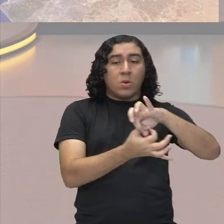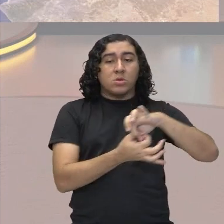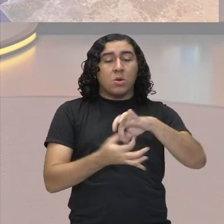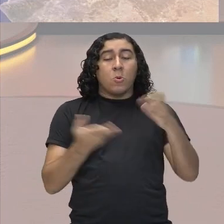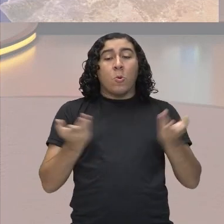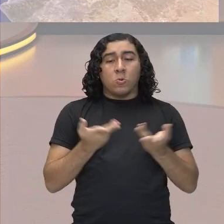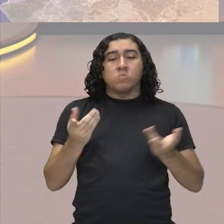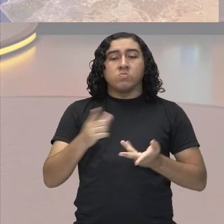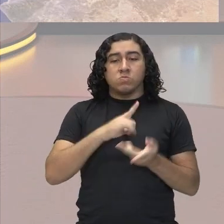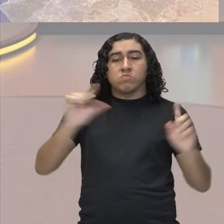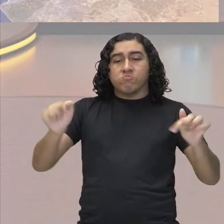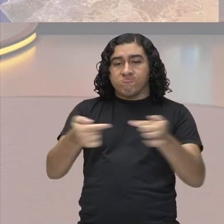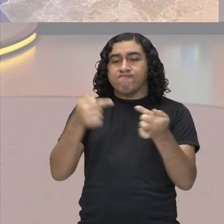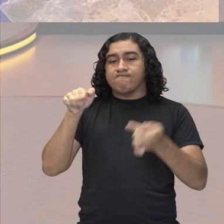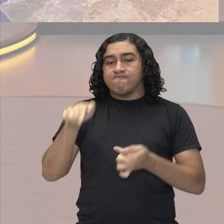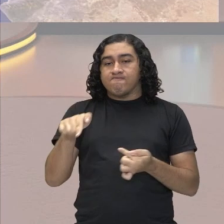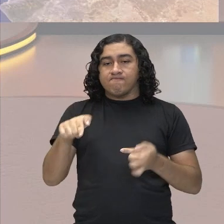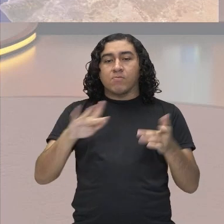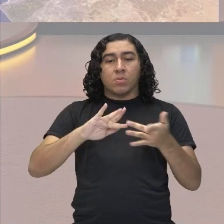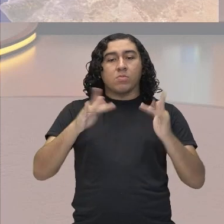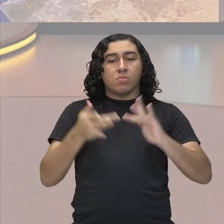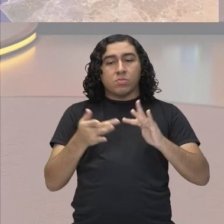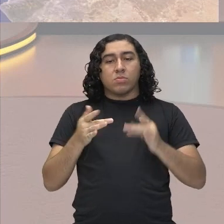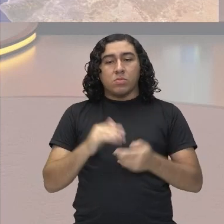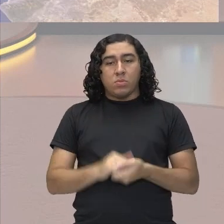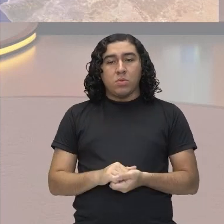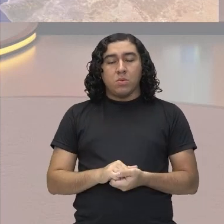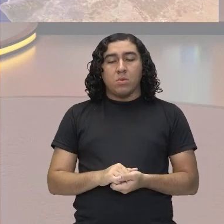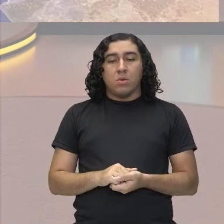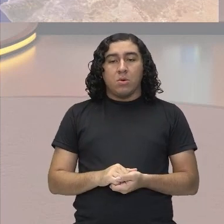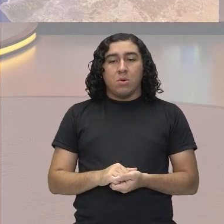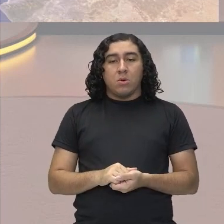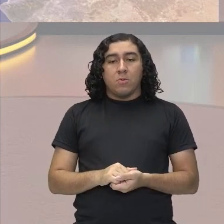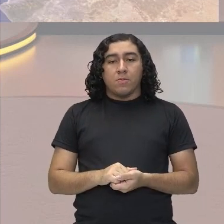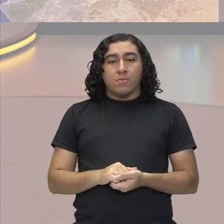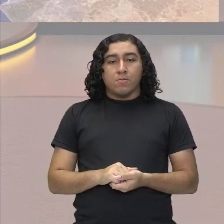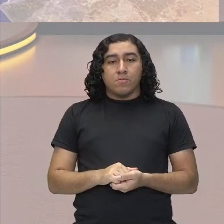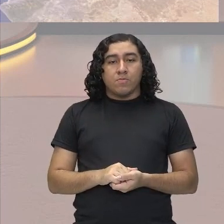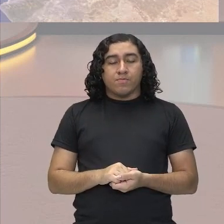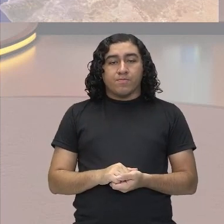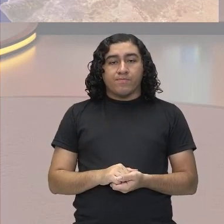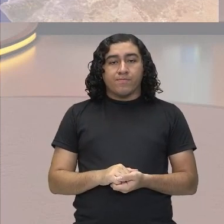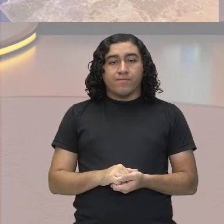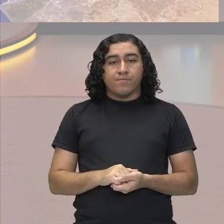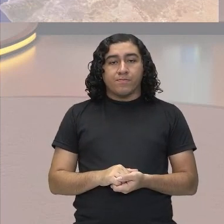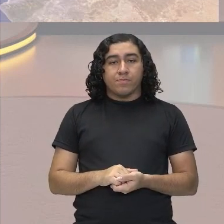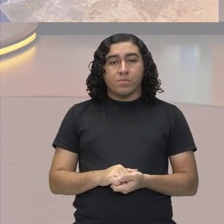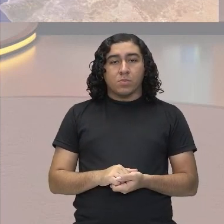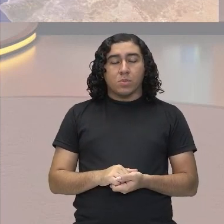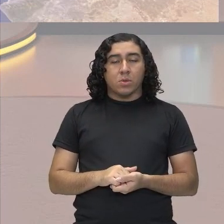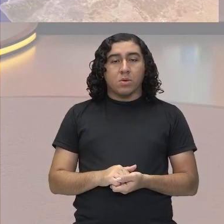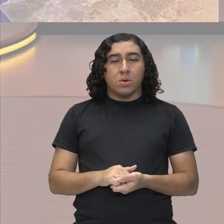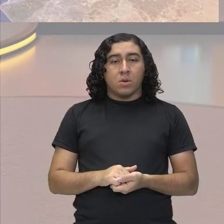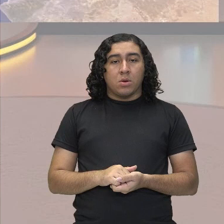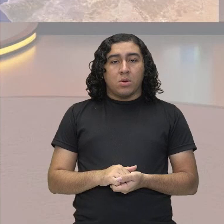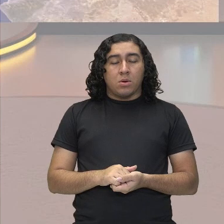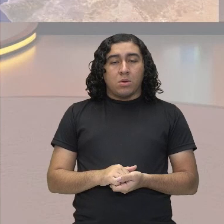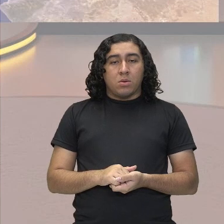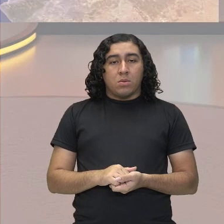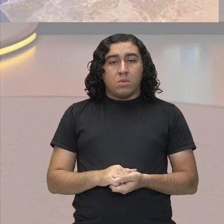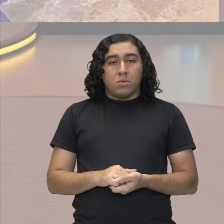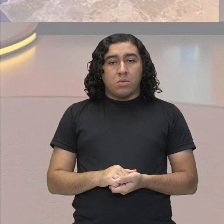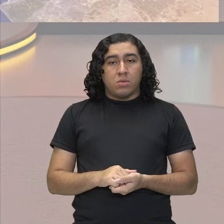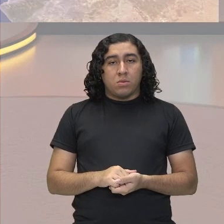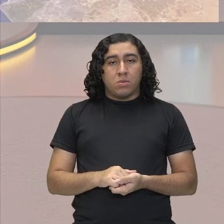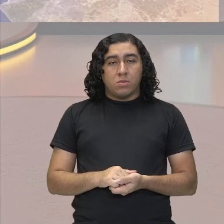a isso, não é? Ele nos convida a isso. Eu buscar longe,